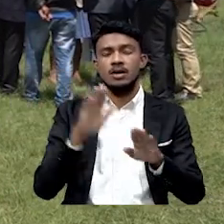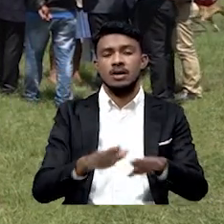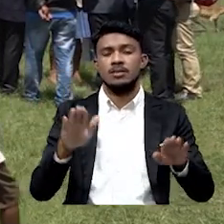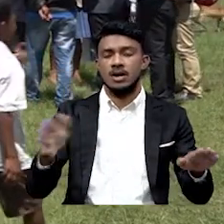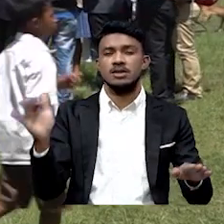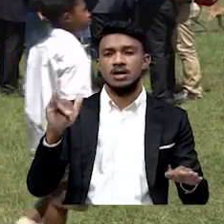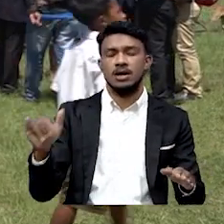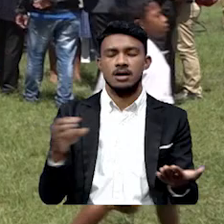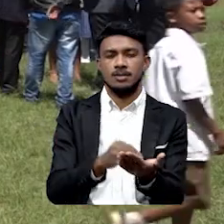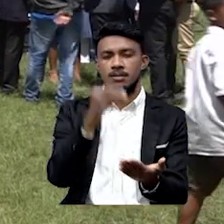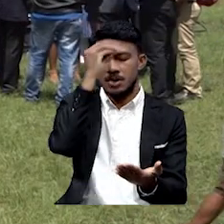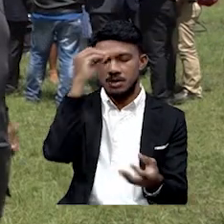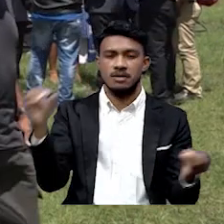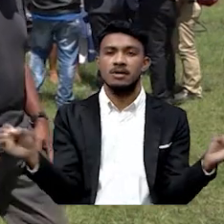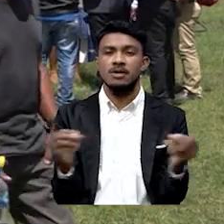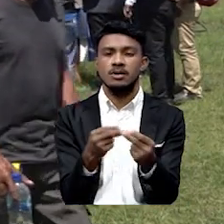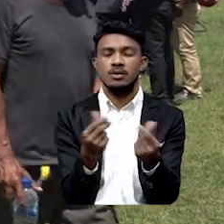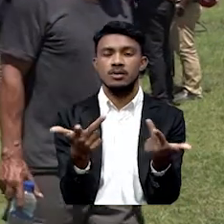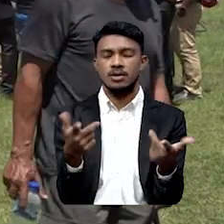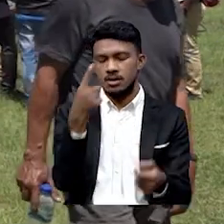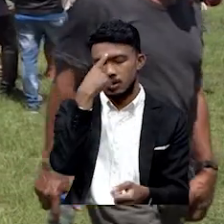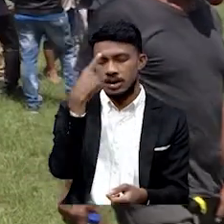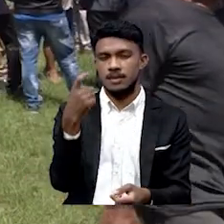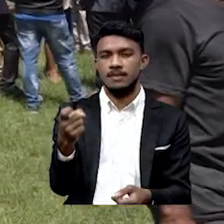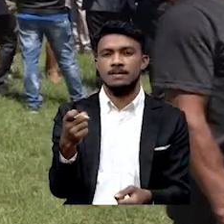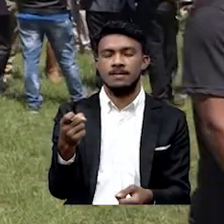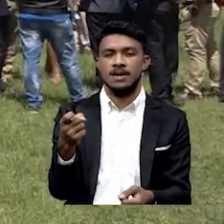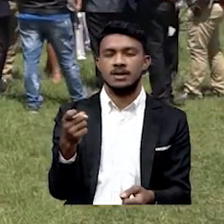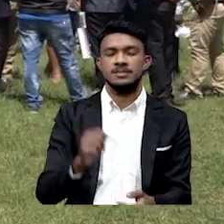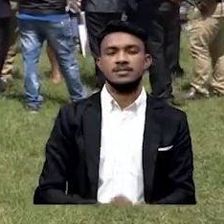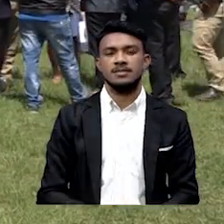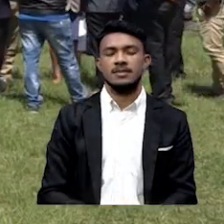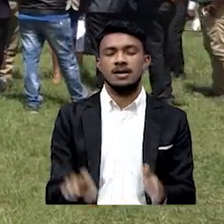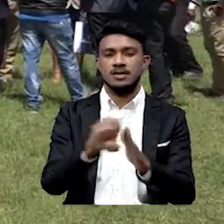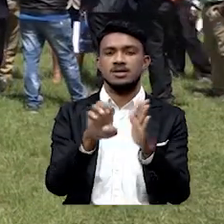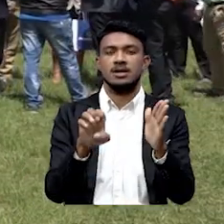aprendizazin lavele massimo. Tamba estado